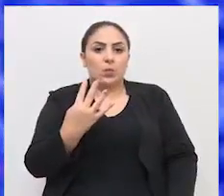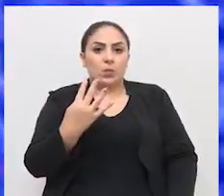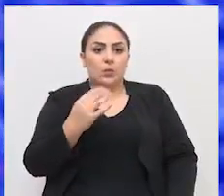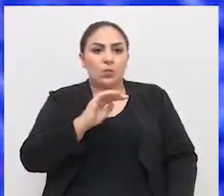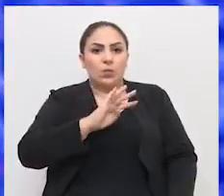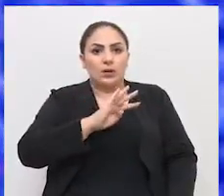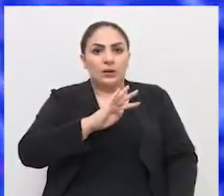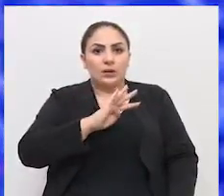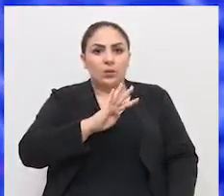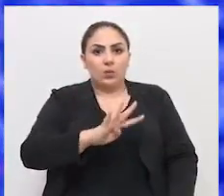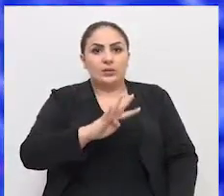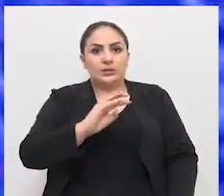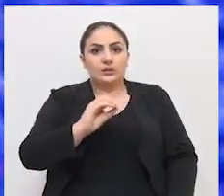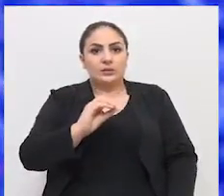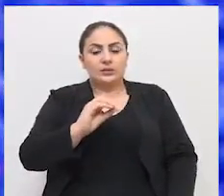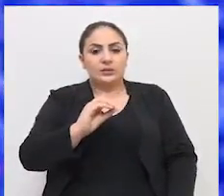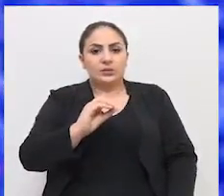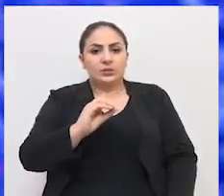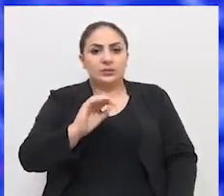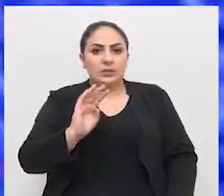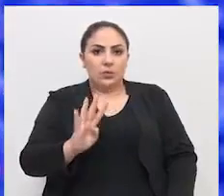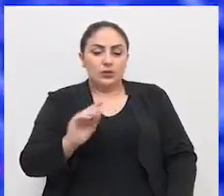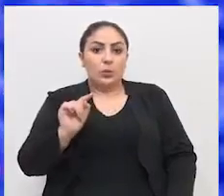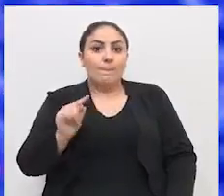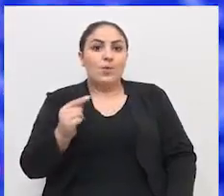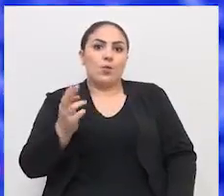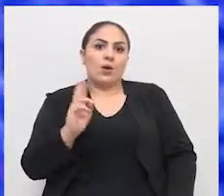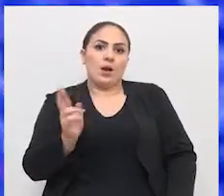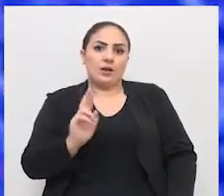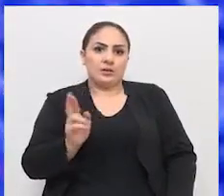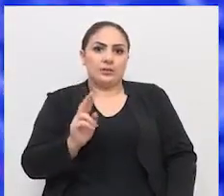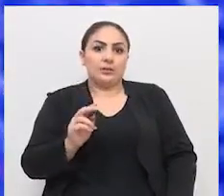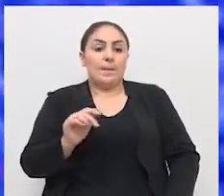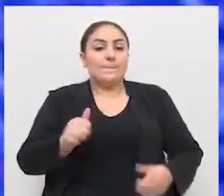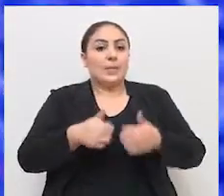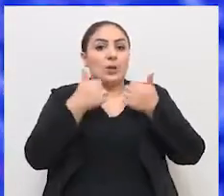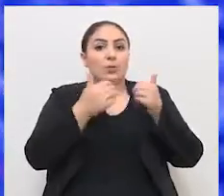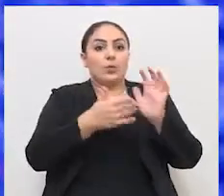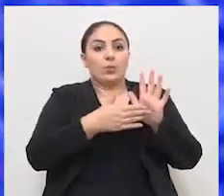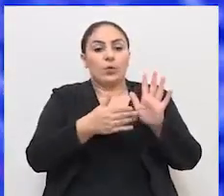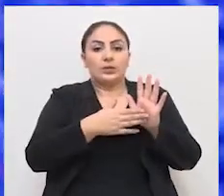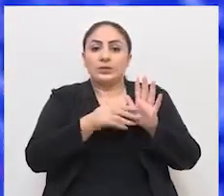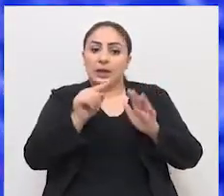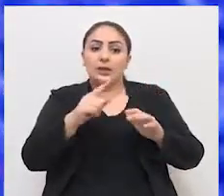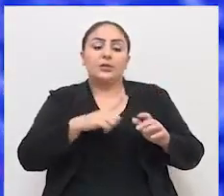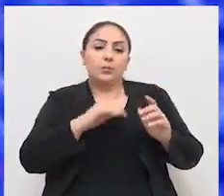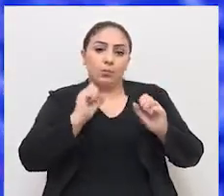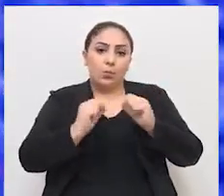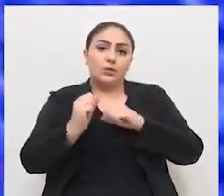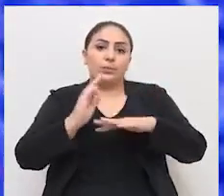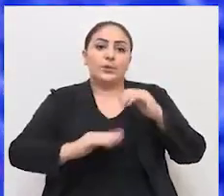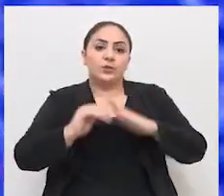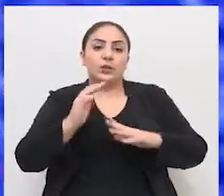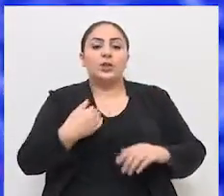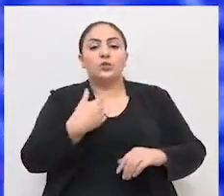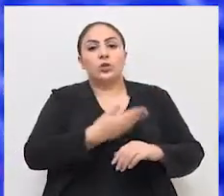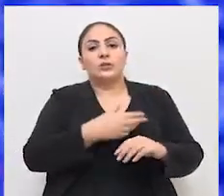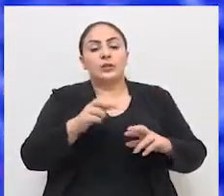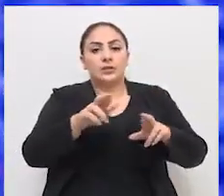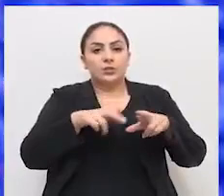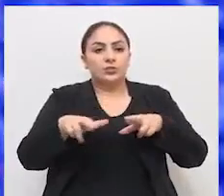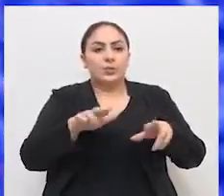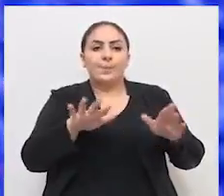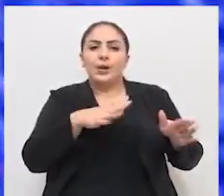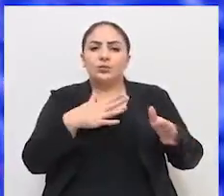mil. E nós cremos que a melhor oferta será aquela que é praticada em nossa região,